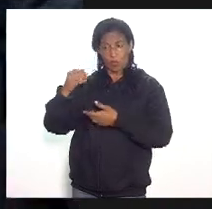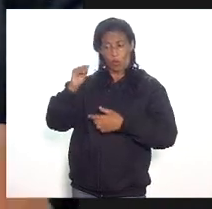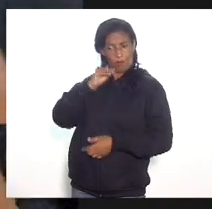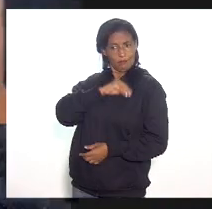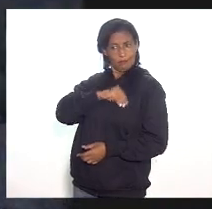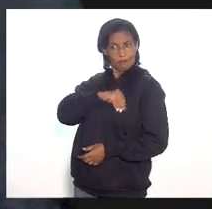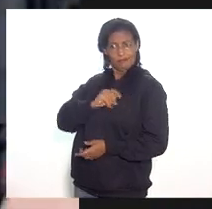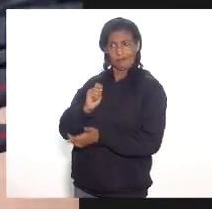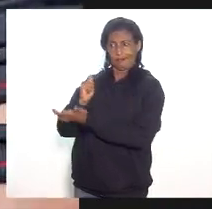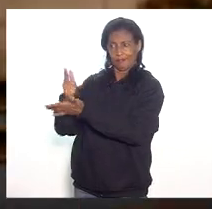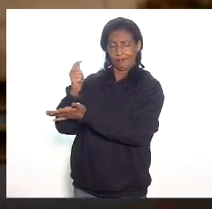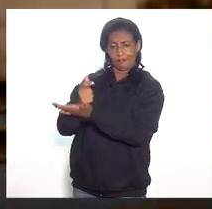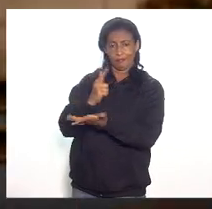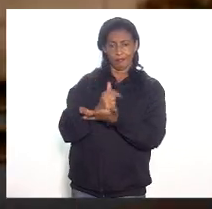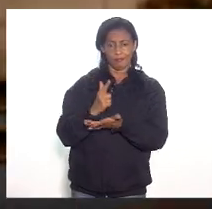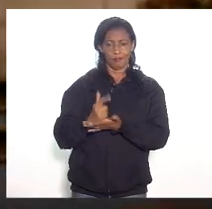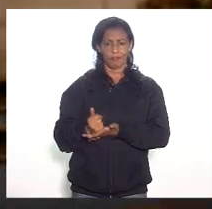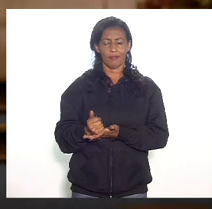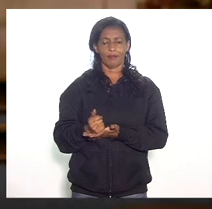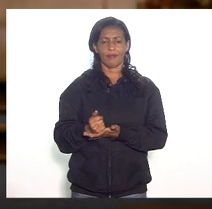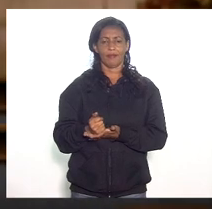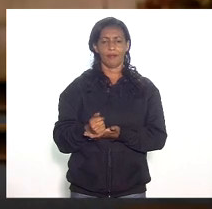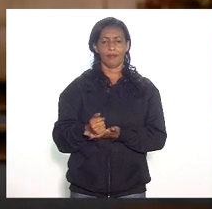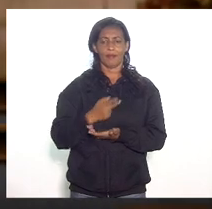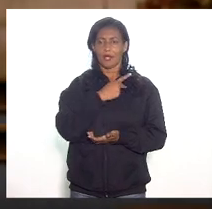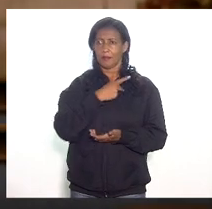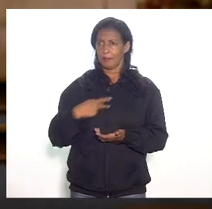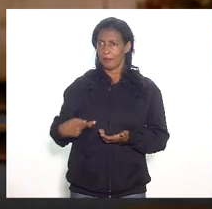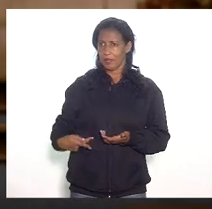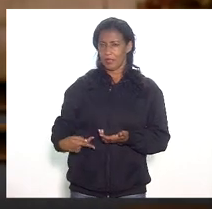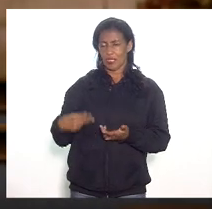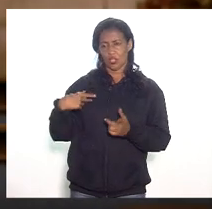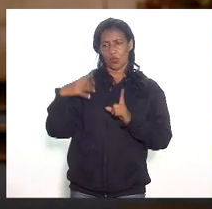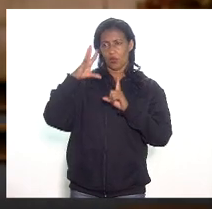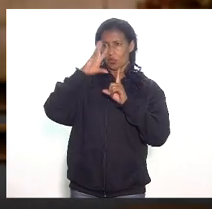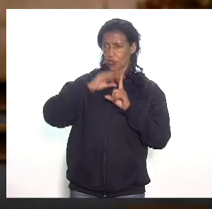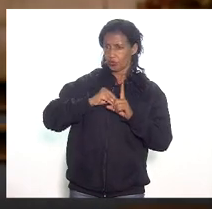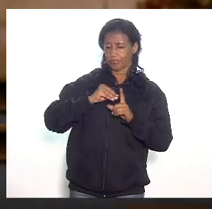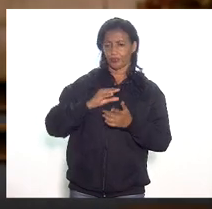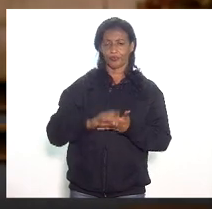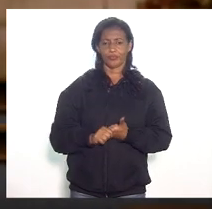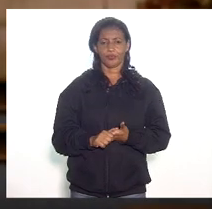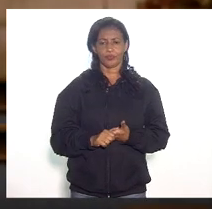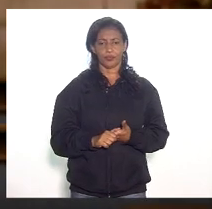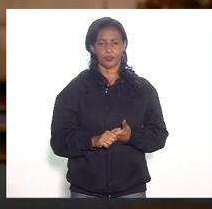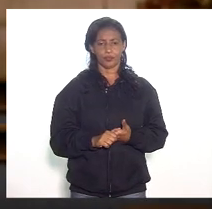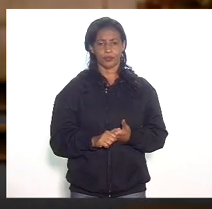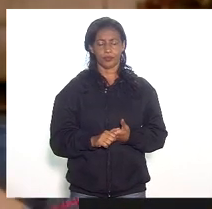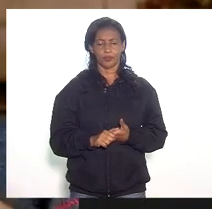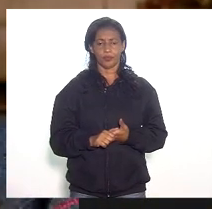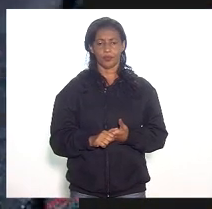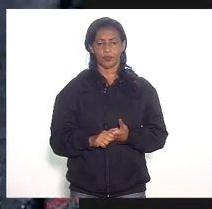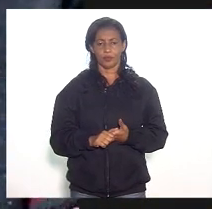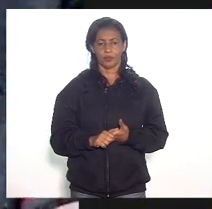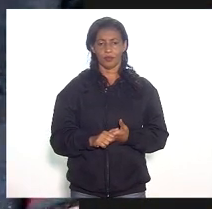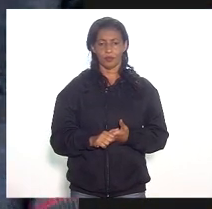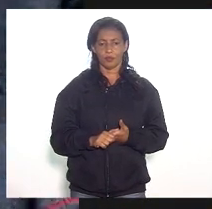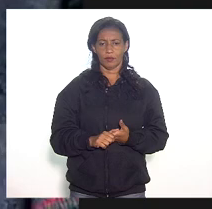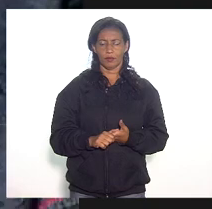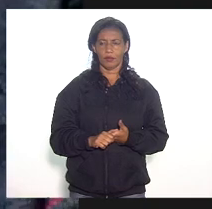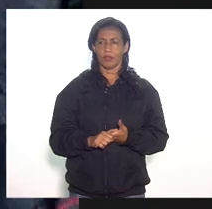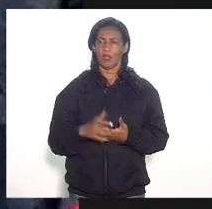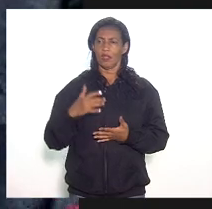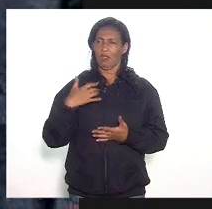Mas que nós sabemos... Deputado Alexandre, eu vou tirar a palavra de Boa Excelência, deputado, para concluir, por favor. Para concluir, é com certa